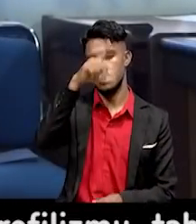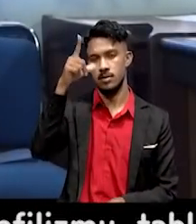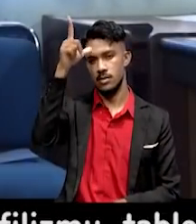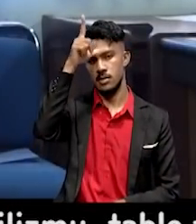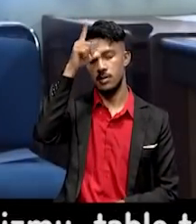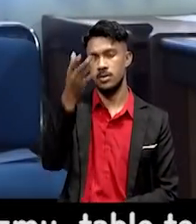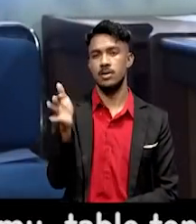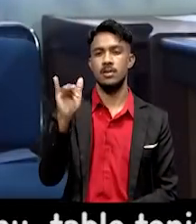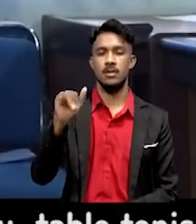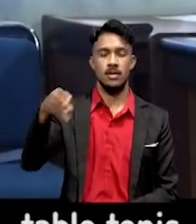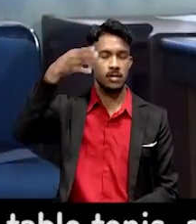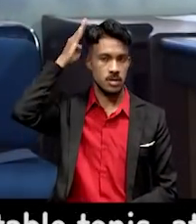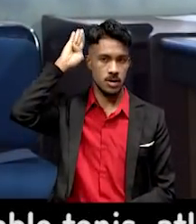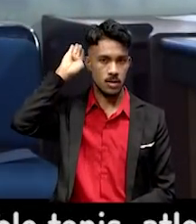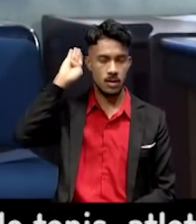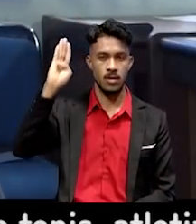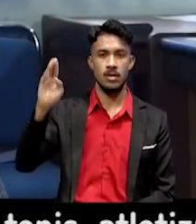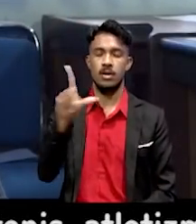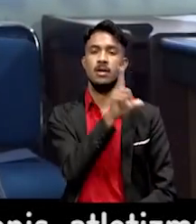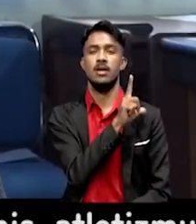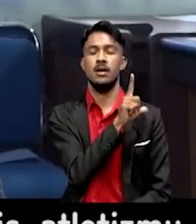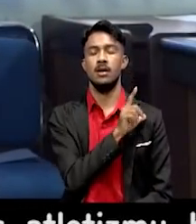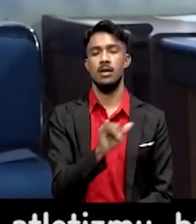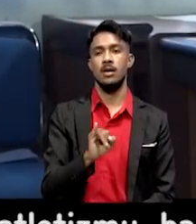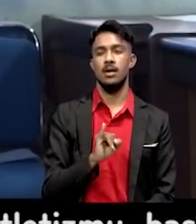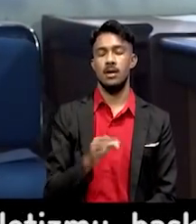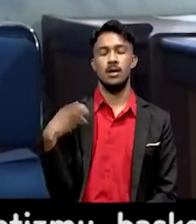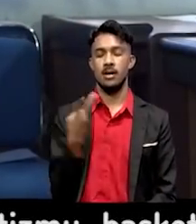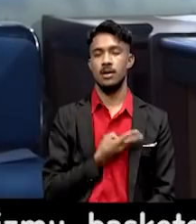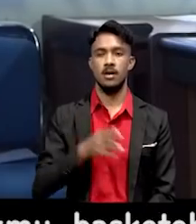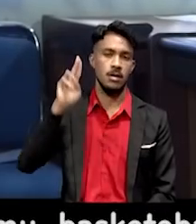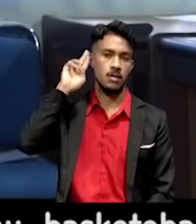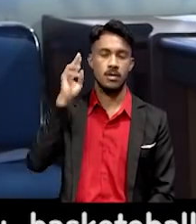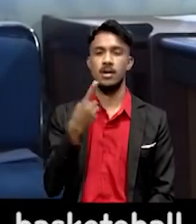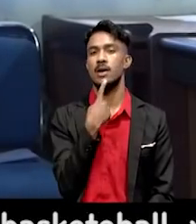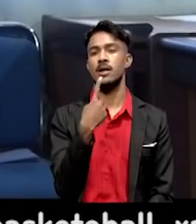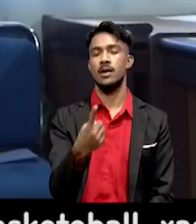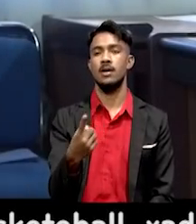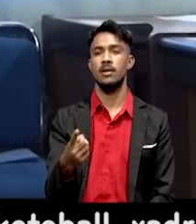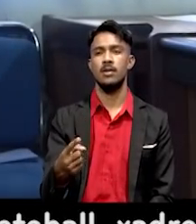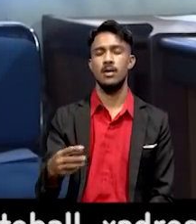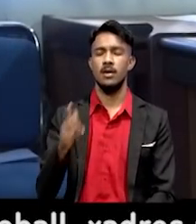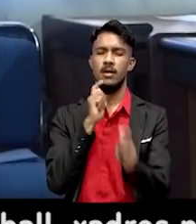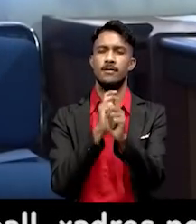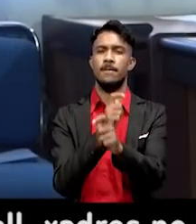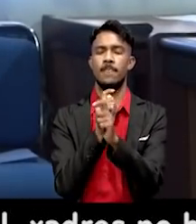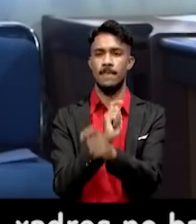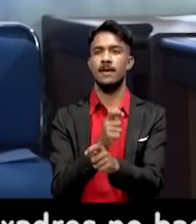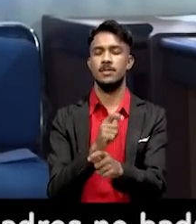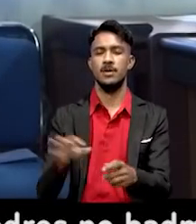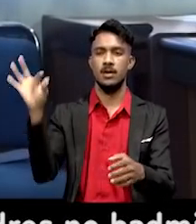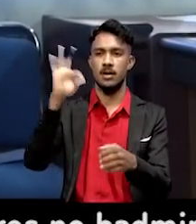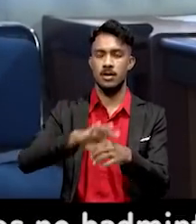senhor general leremos Harona dia ato tenta concorrer para eleição